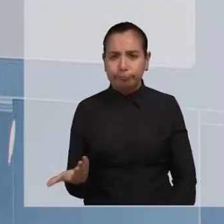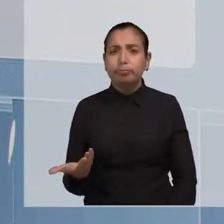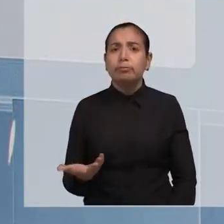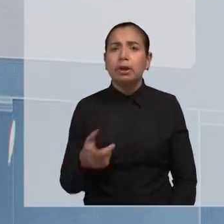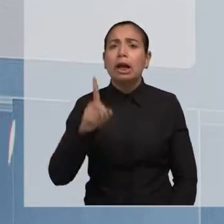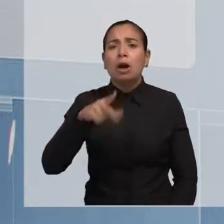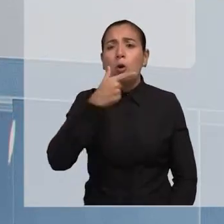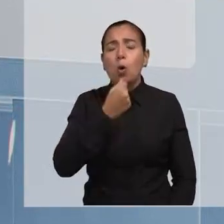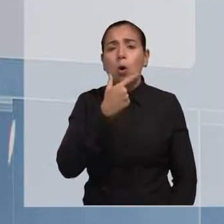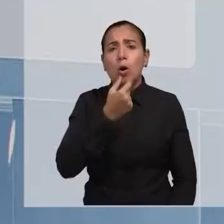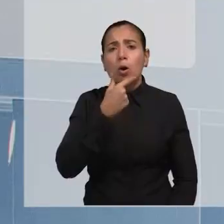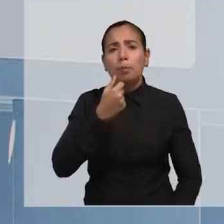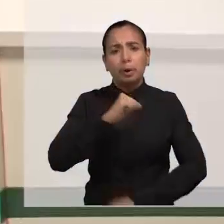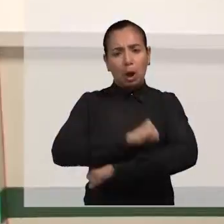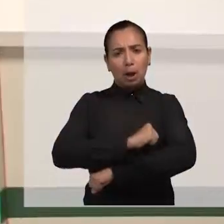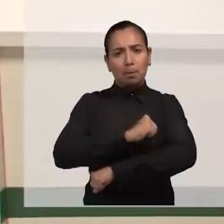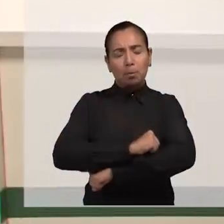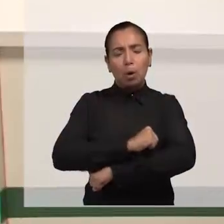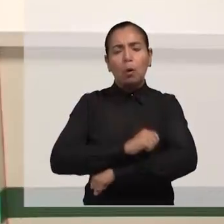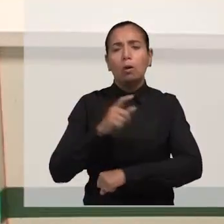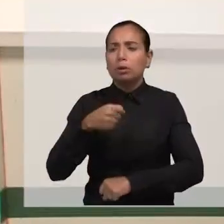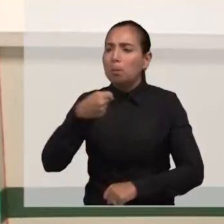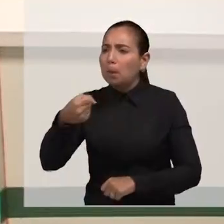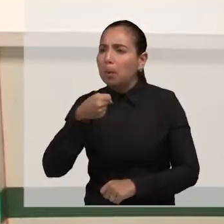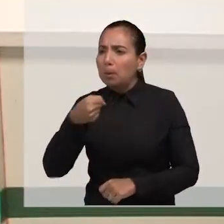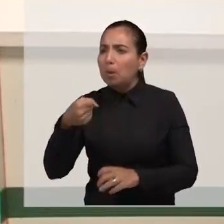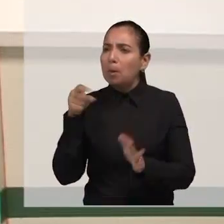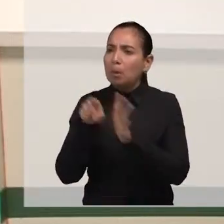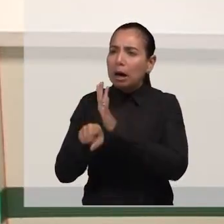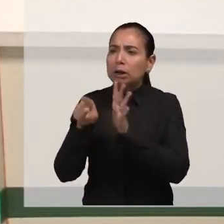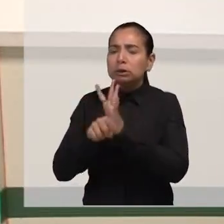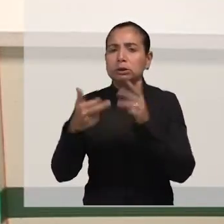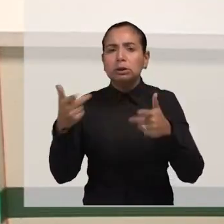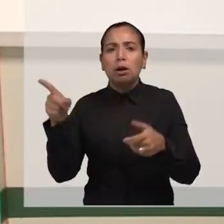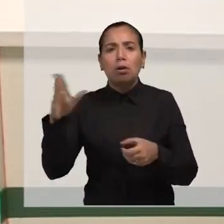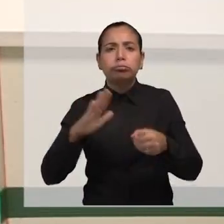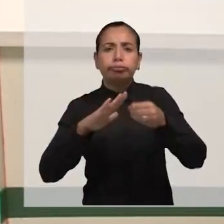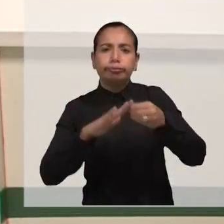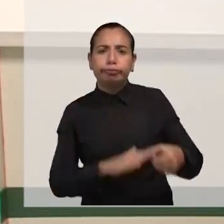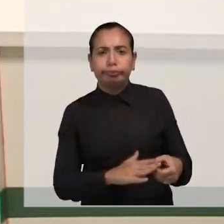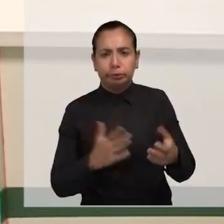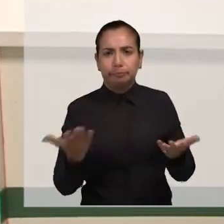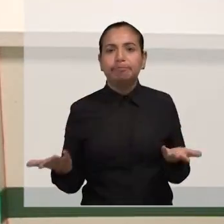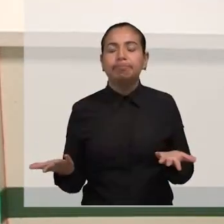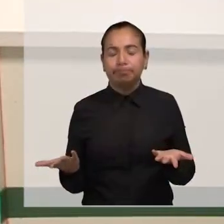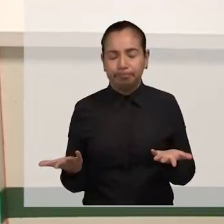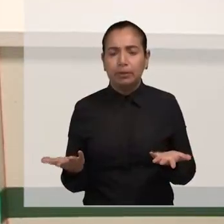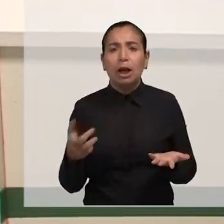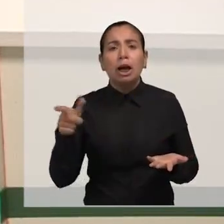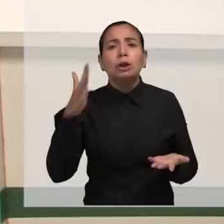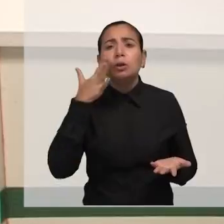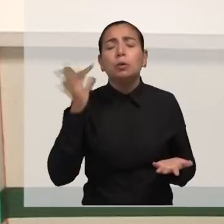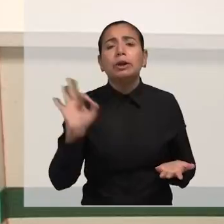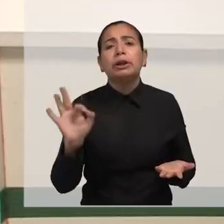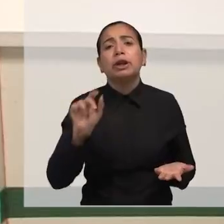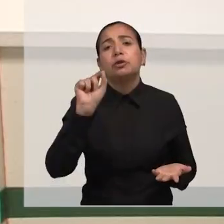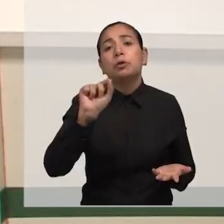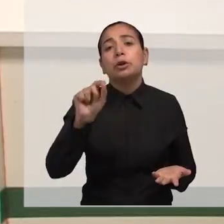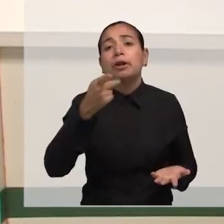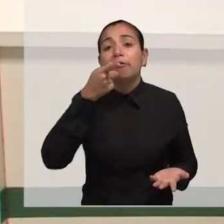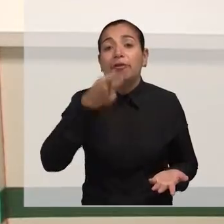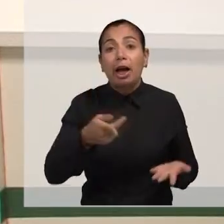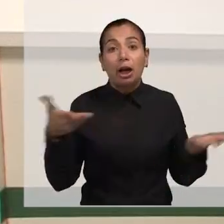insignificante, né? Não, eu acho que ele menosprezou, menosprezou a globalização. Ele não entende hoje que o que se